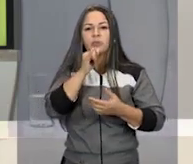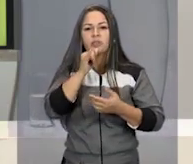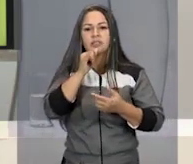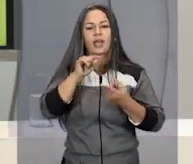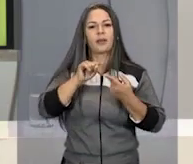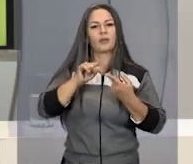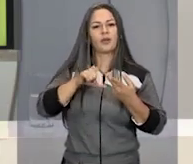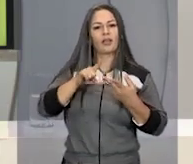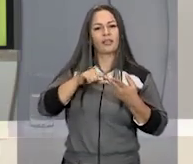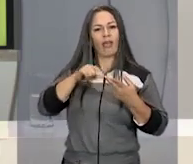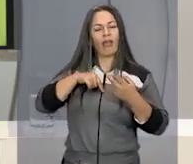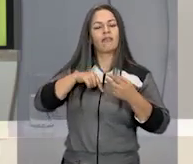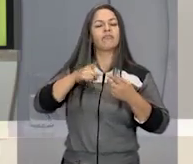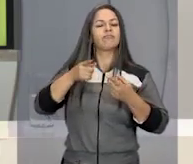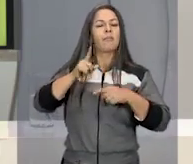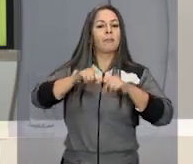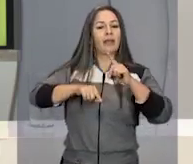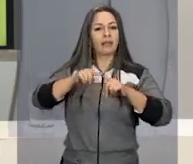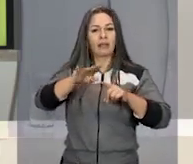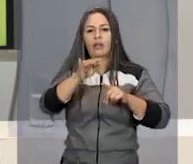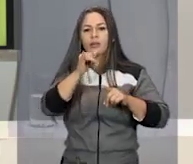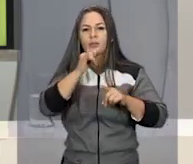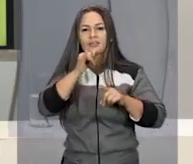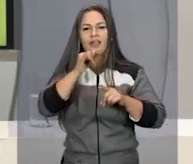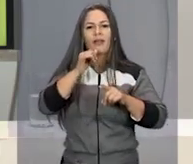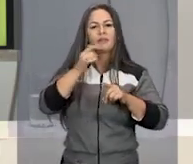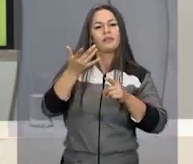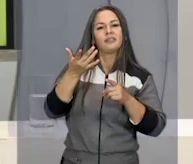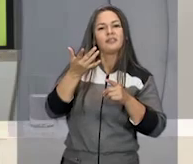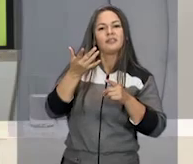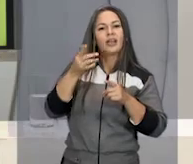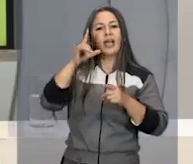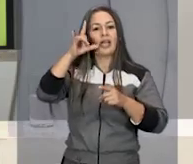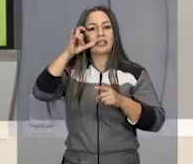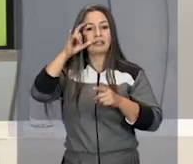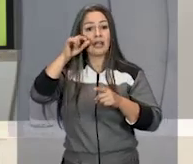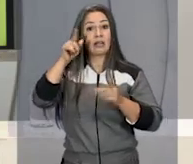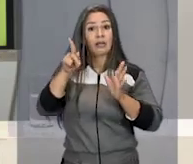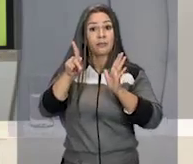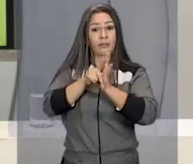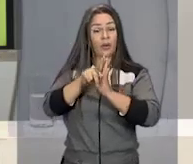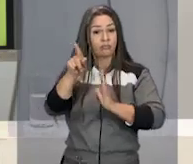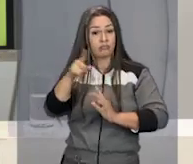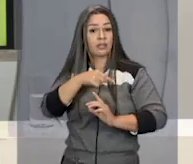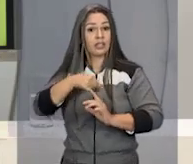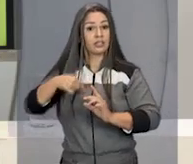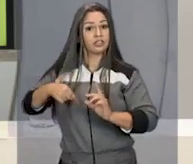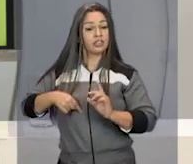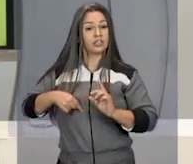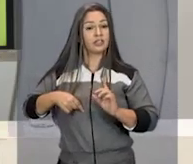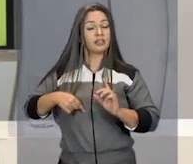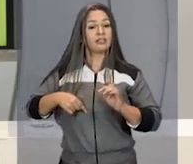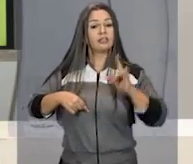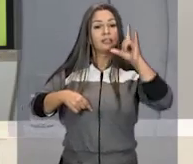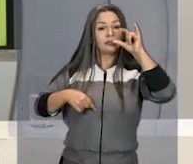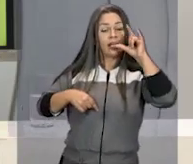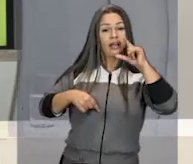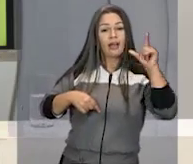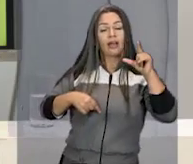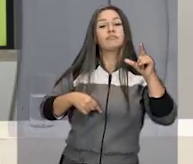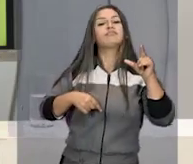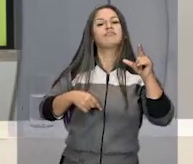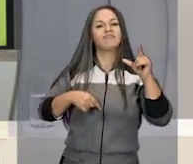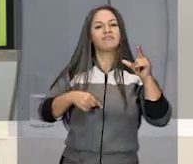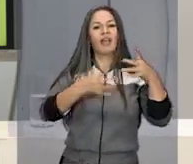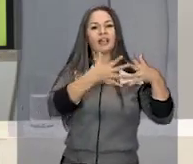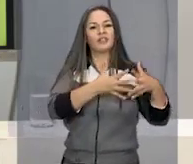o TikTok da China, a Apple dos Estados Unidos e Xiaomi da China. Tem o 5G dos Estados Unidos e 5G da China. As vacinas contra o coronavírus